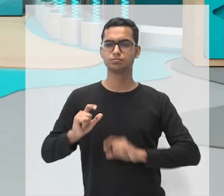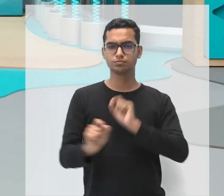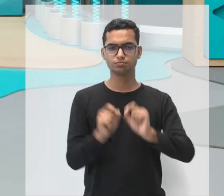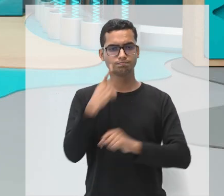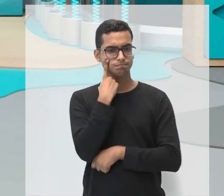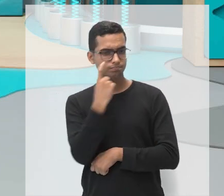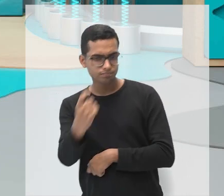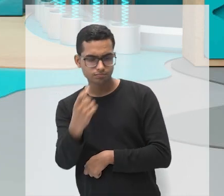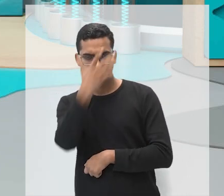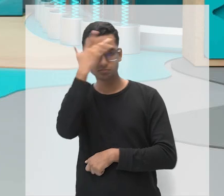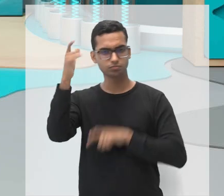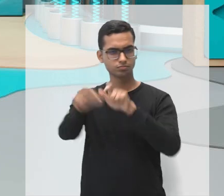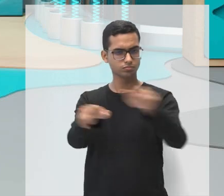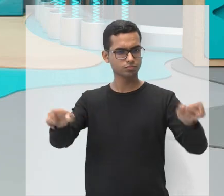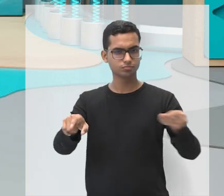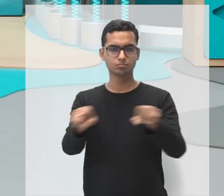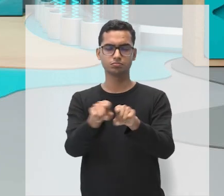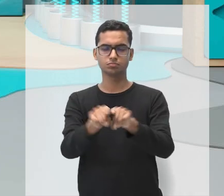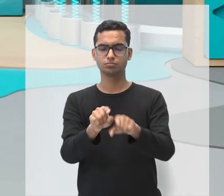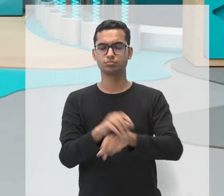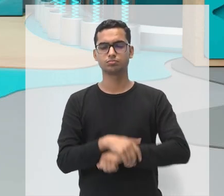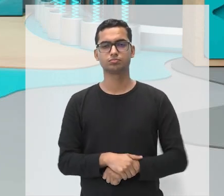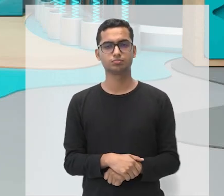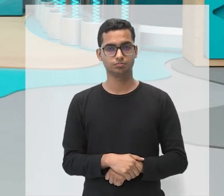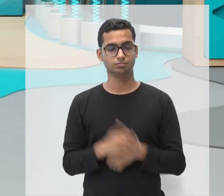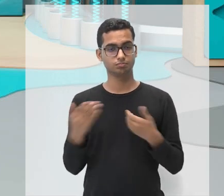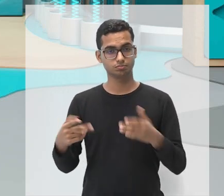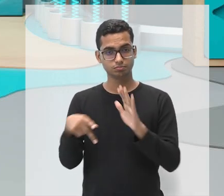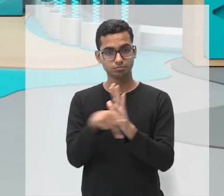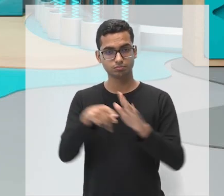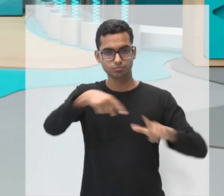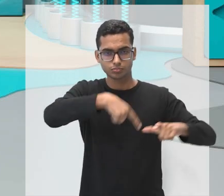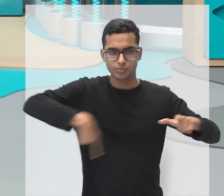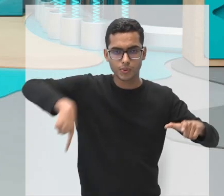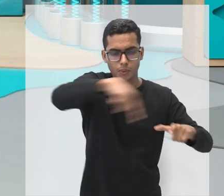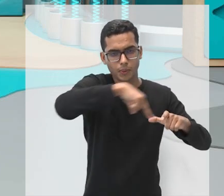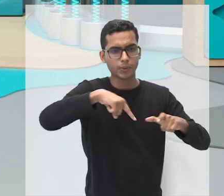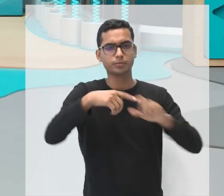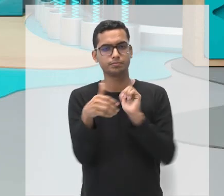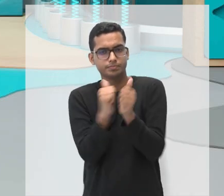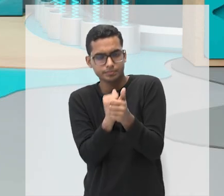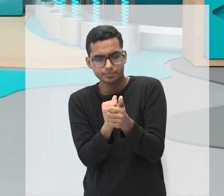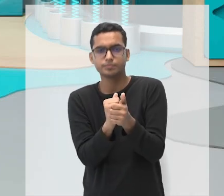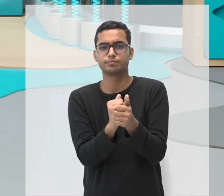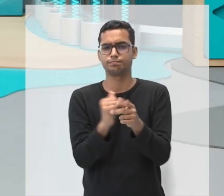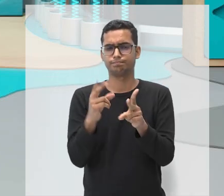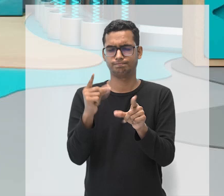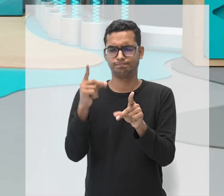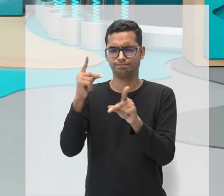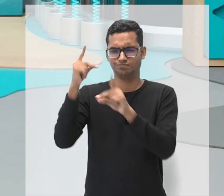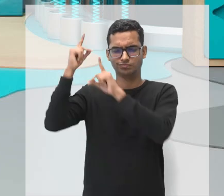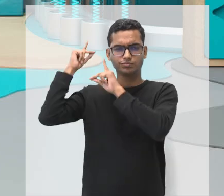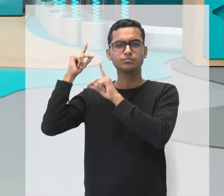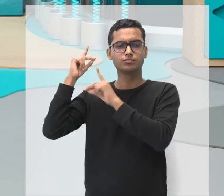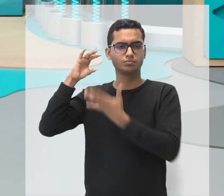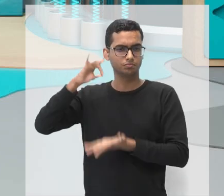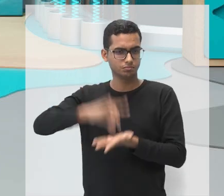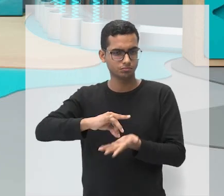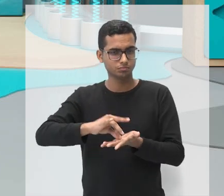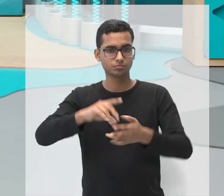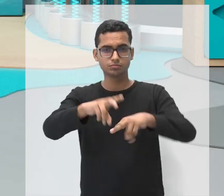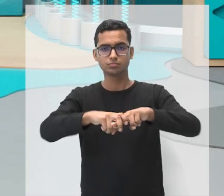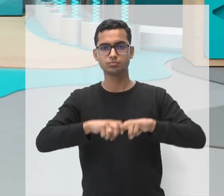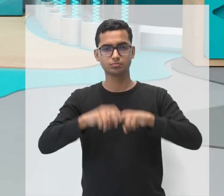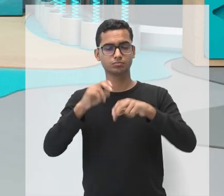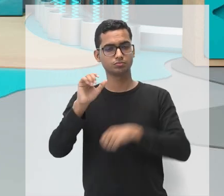bastante interesse entre as pessoas. Bom, o atletismo é a prática esportiva mais antiga que se tem notícia. Isso